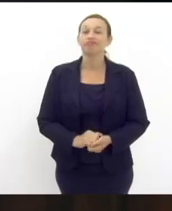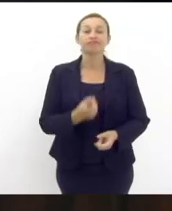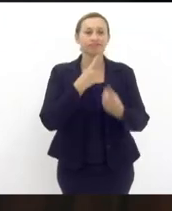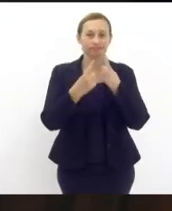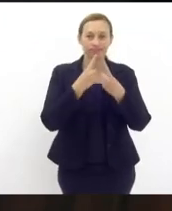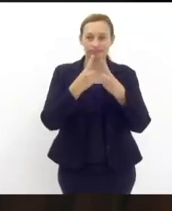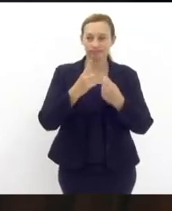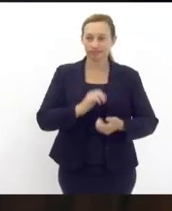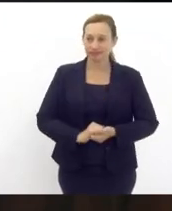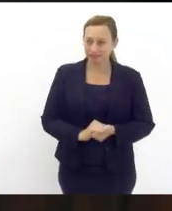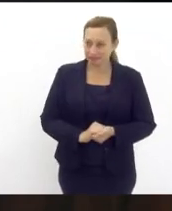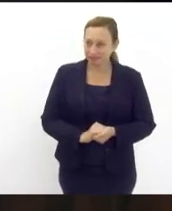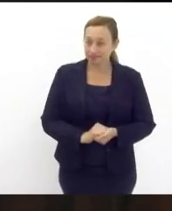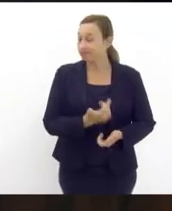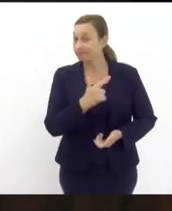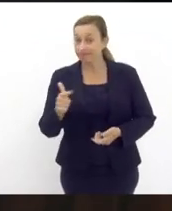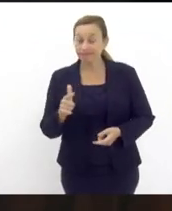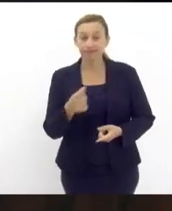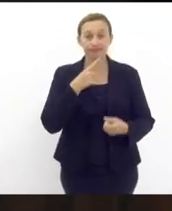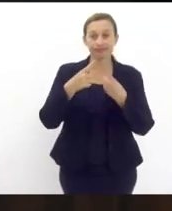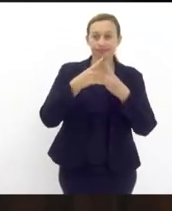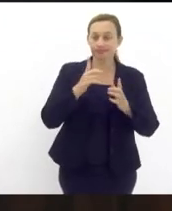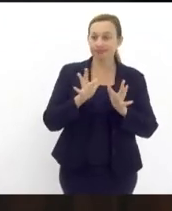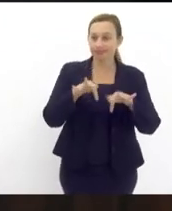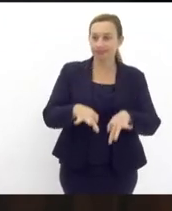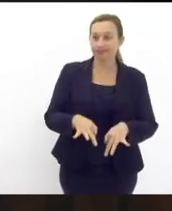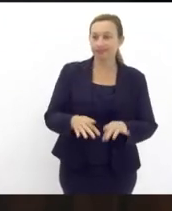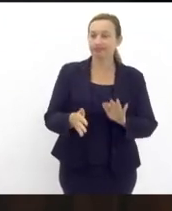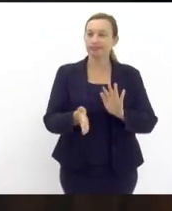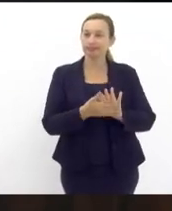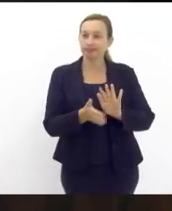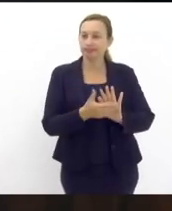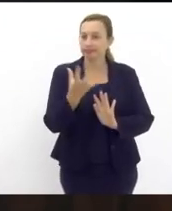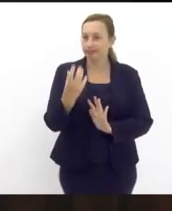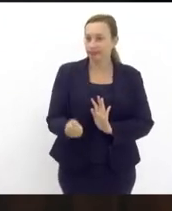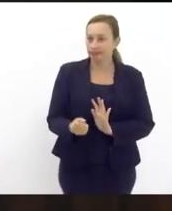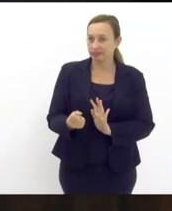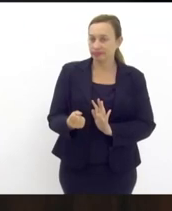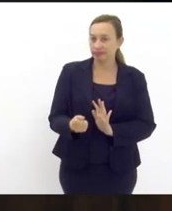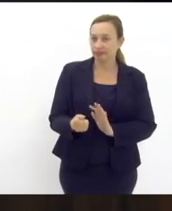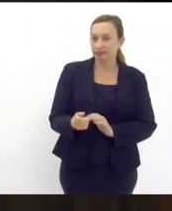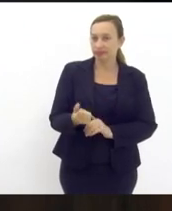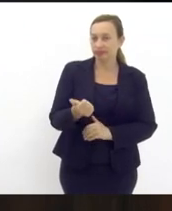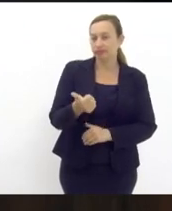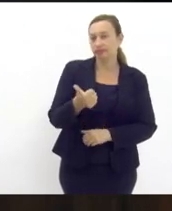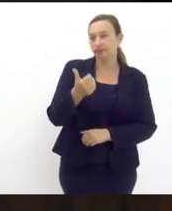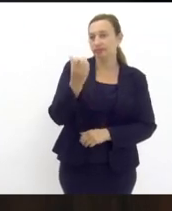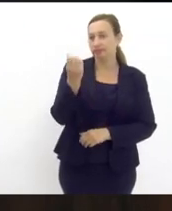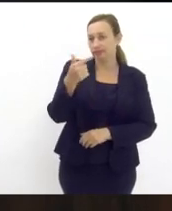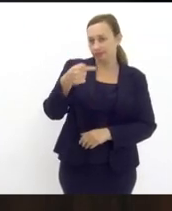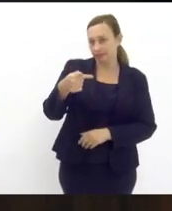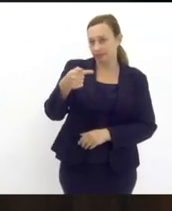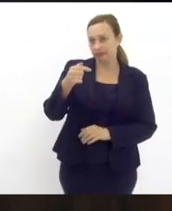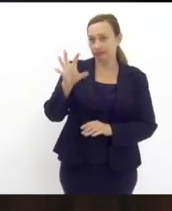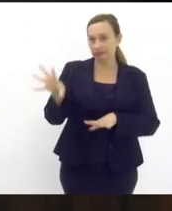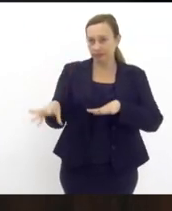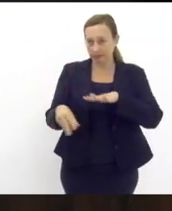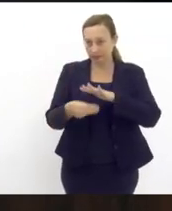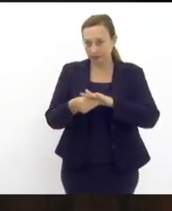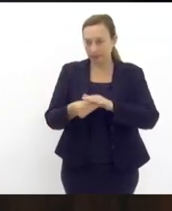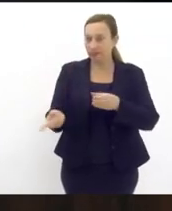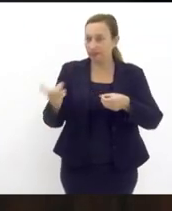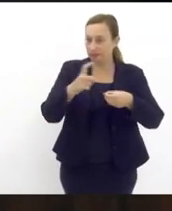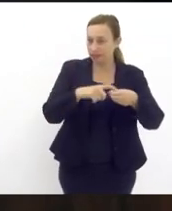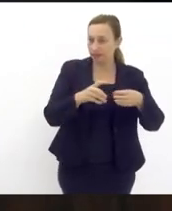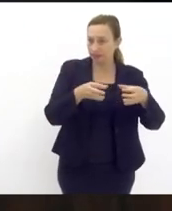tem discussão não vendo Quem Queira discutir encerrada discussão apresente proposta recebeu sete emendas e